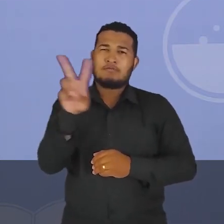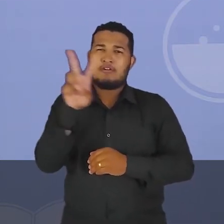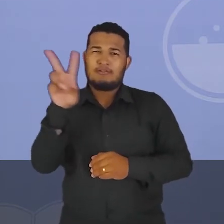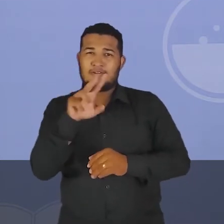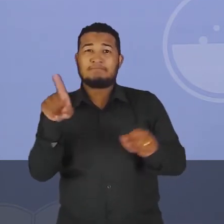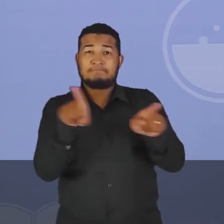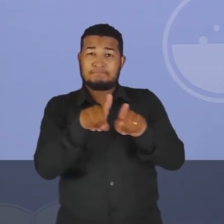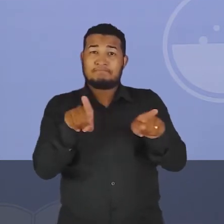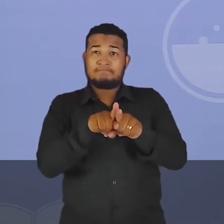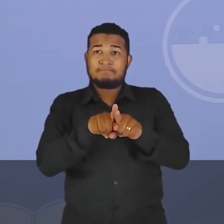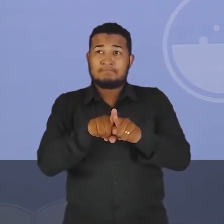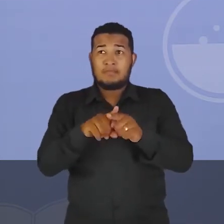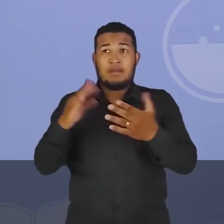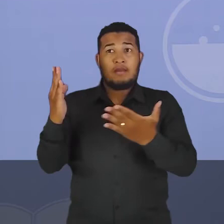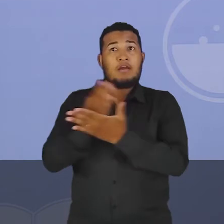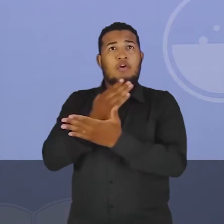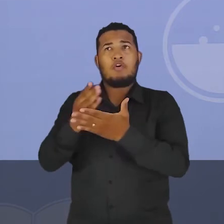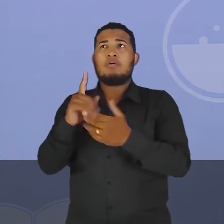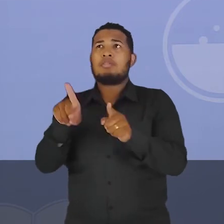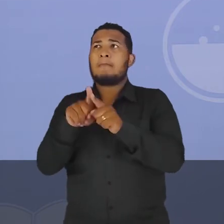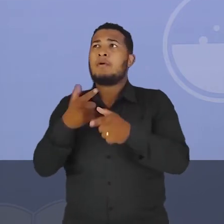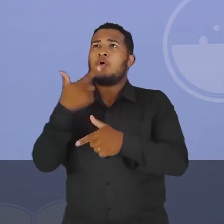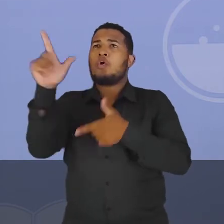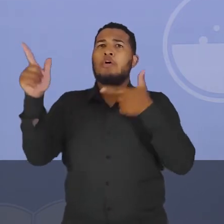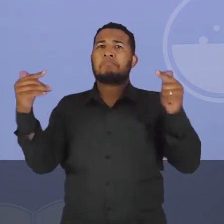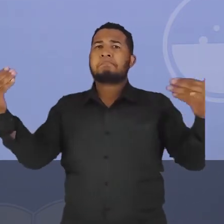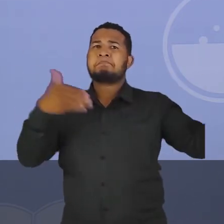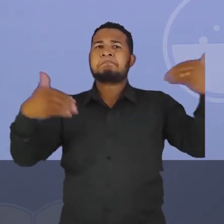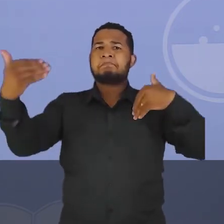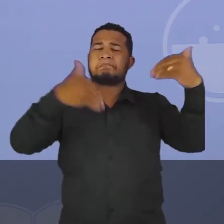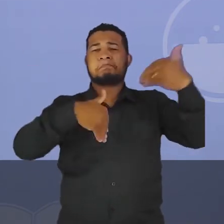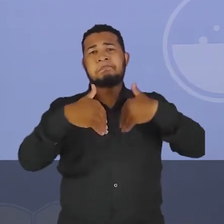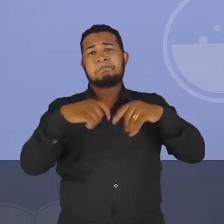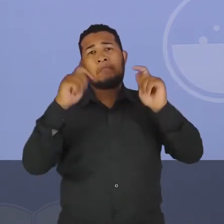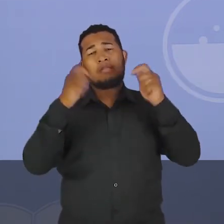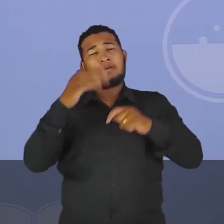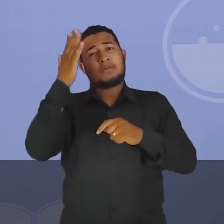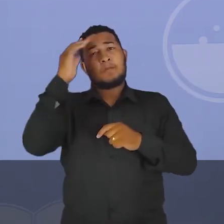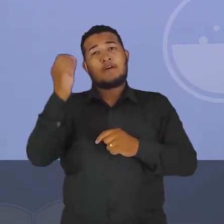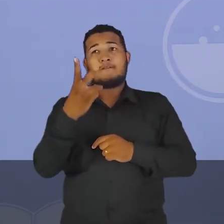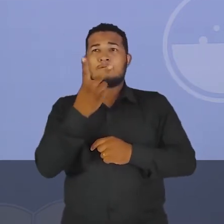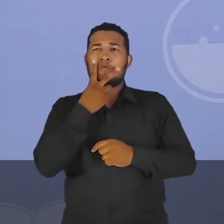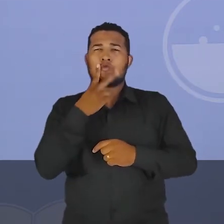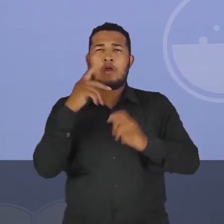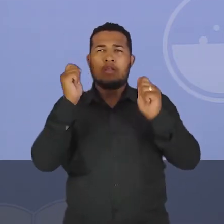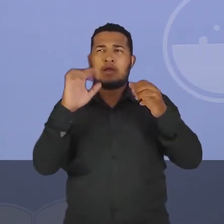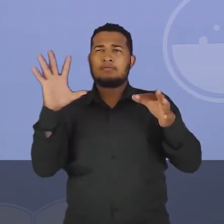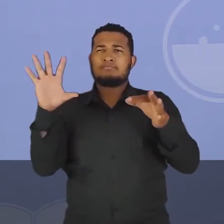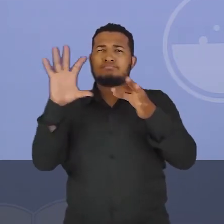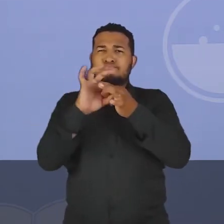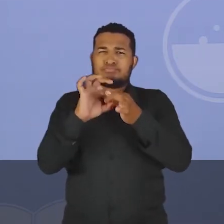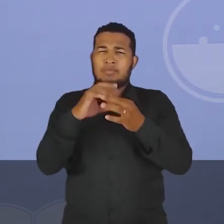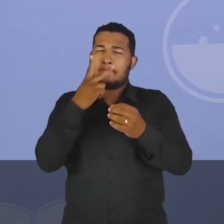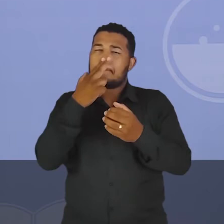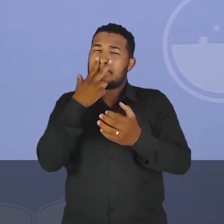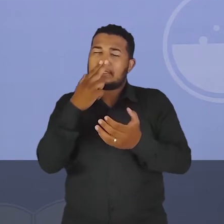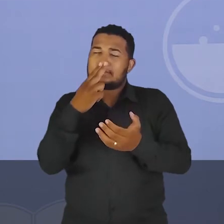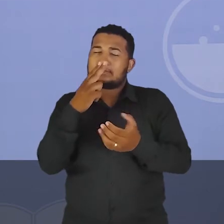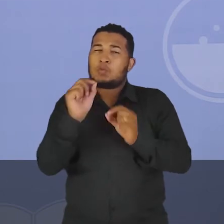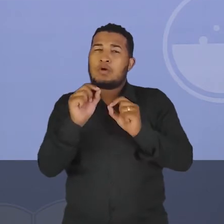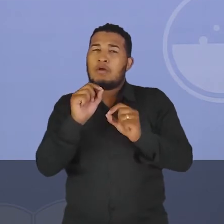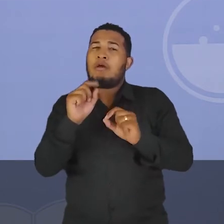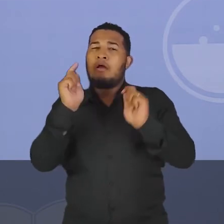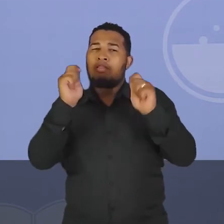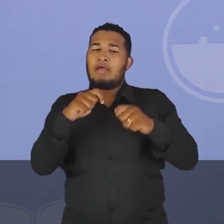também. Tinham alguns engenhos. Então, de certa forma, a gente pode concluir que Vitória integrava, era um pequeno centro para